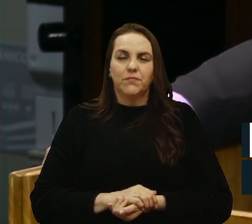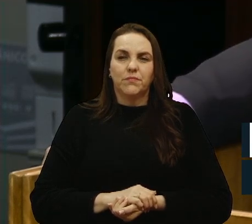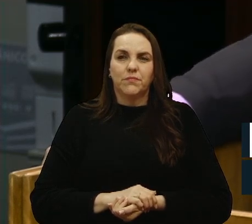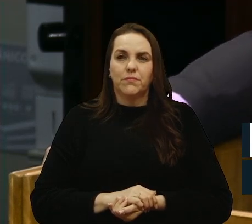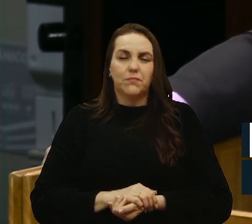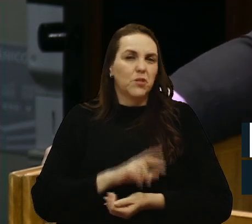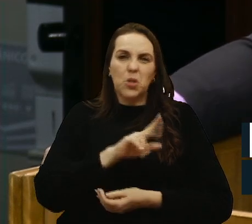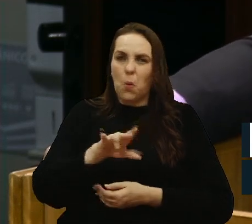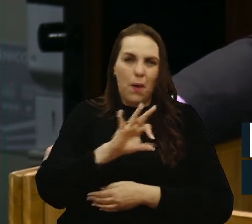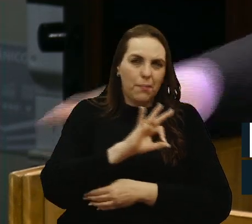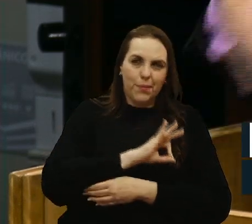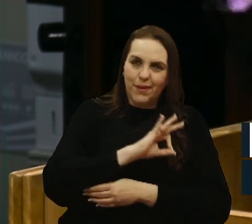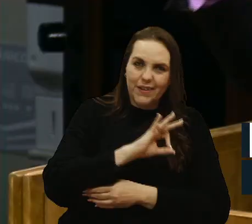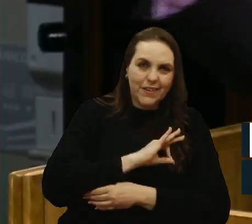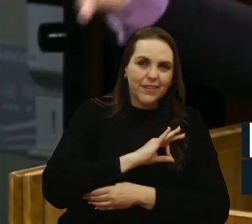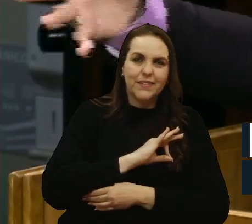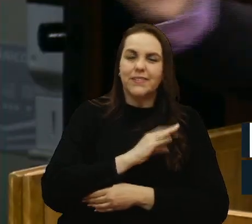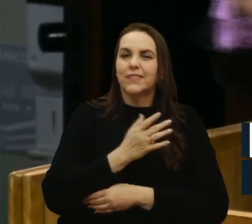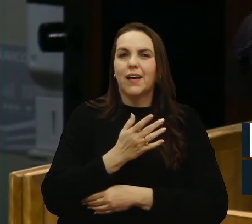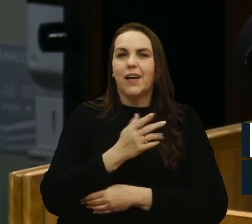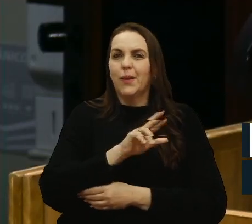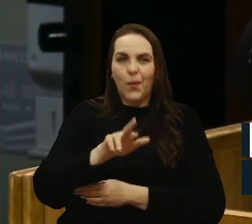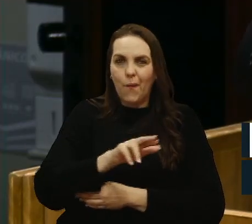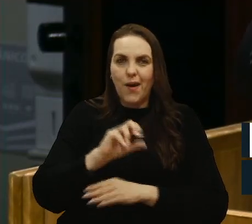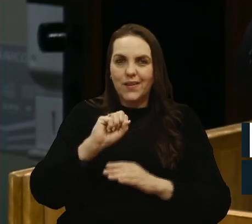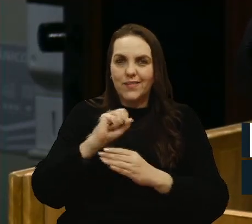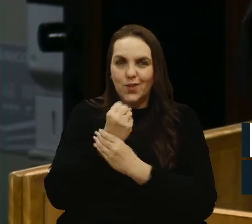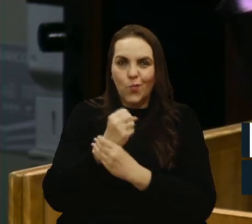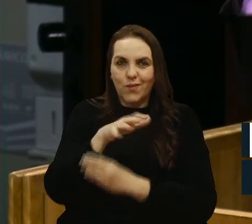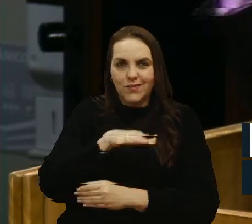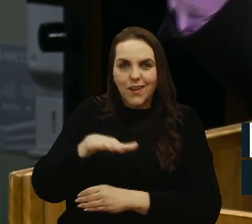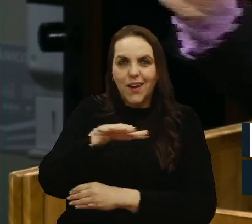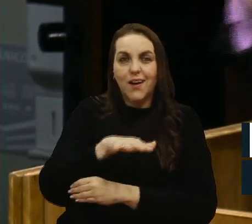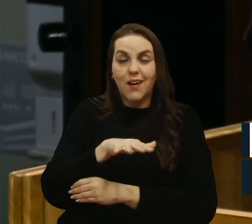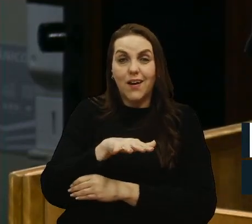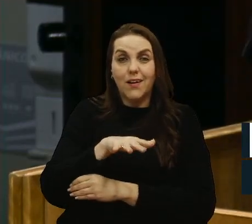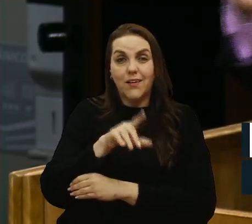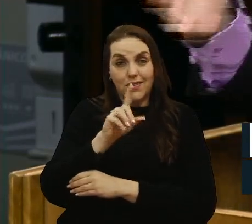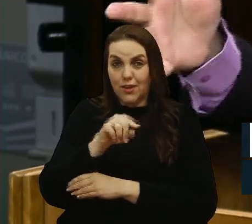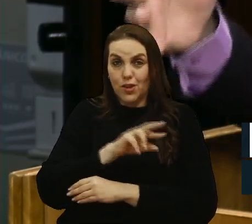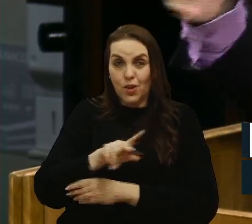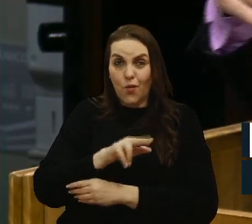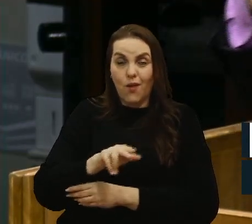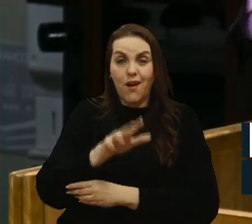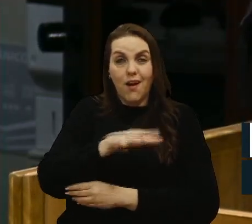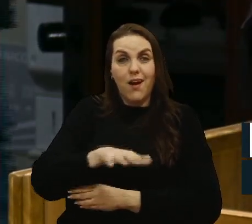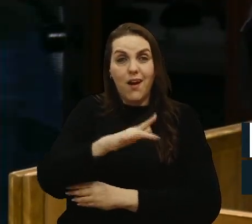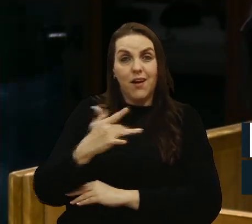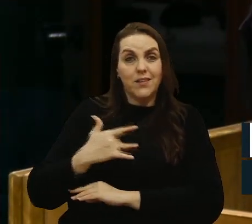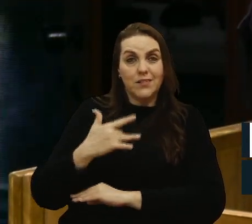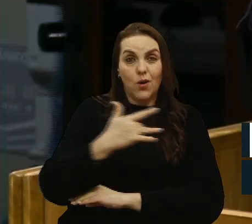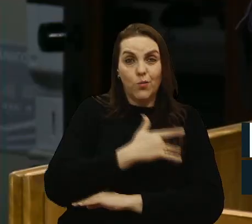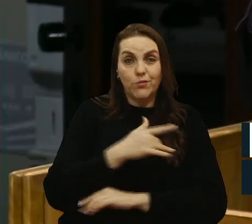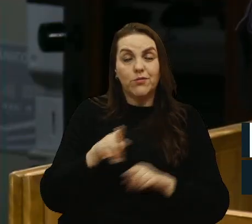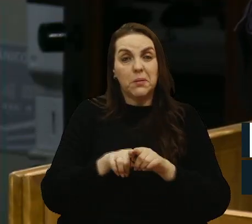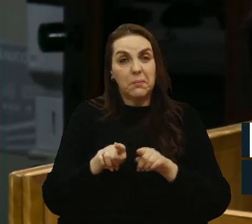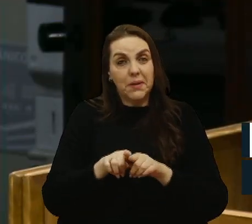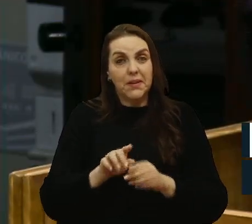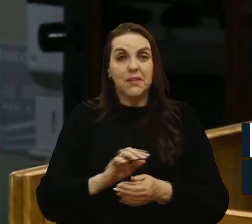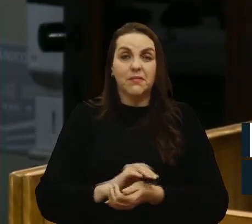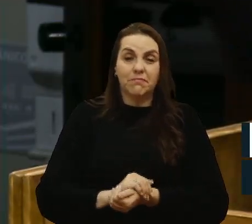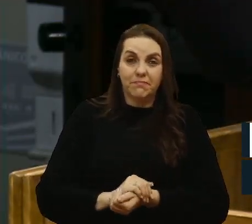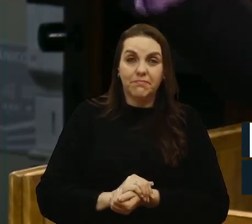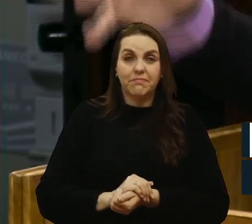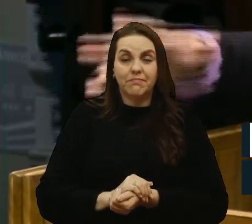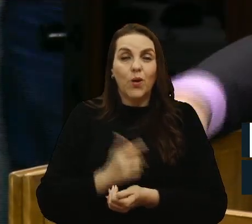Não é a polícia, não é o setor de segurança, muitas vezes não é a área da saúde, não